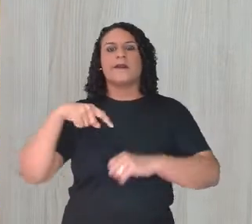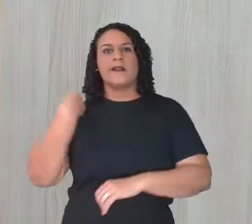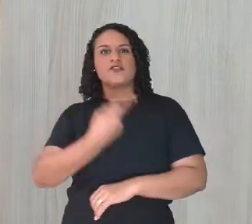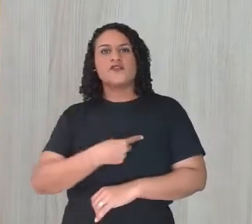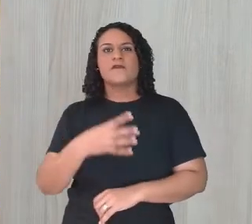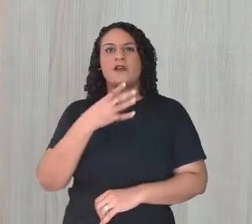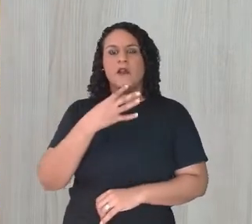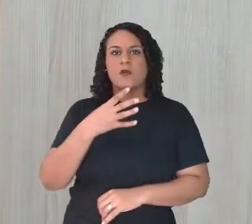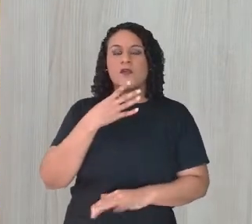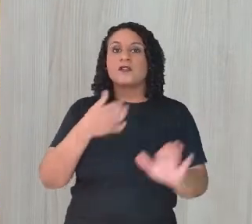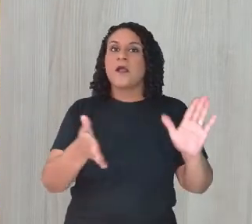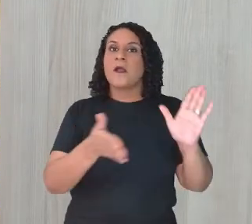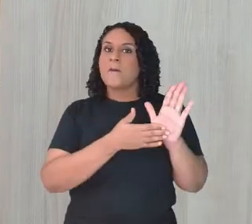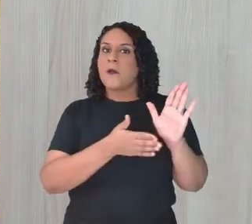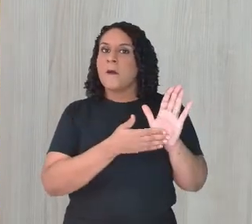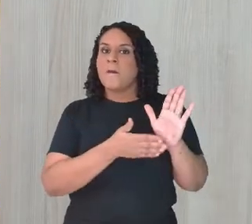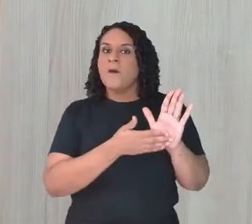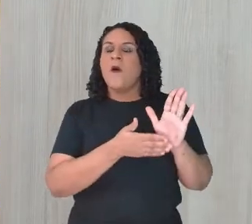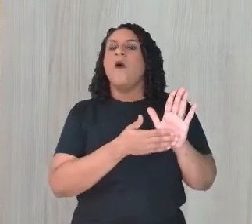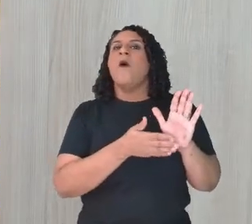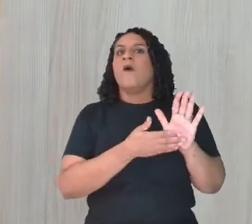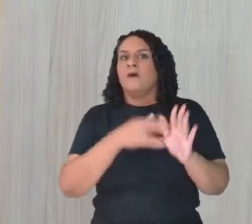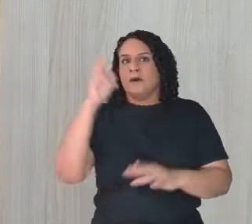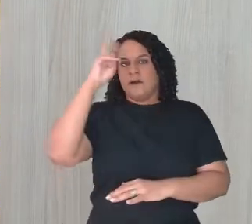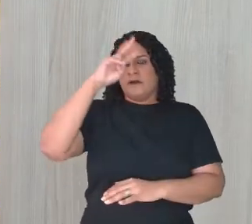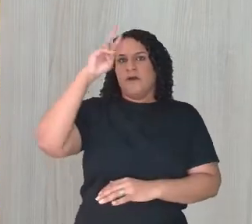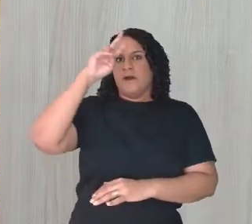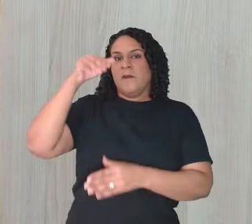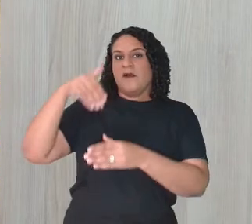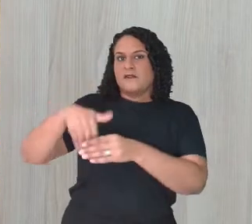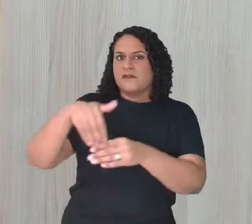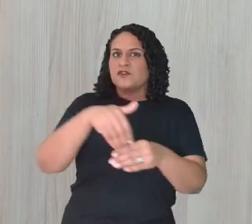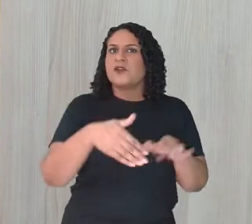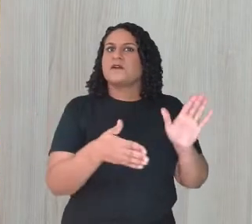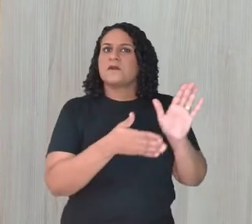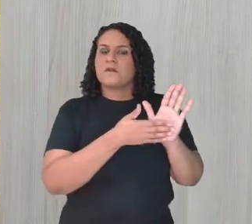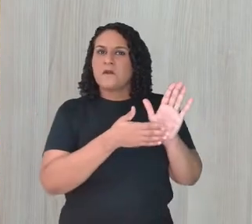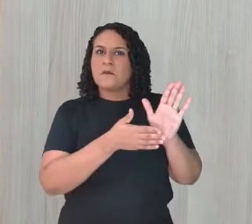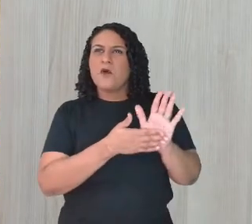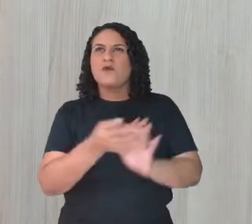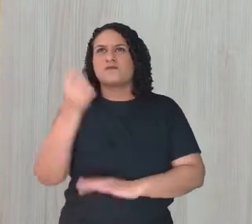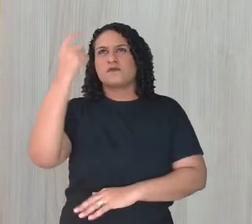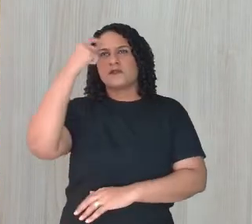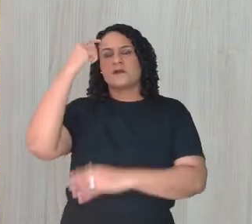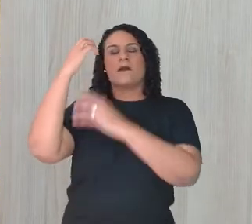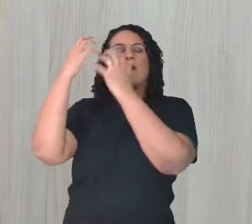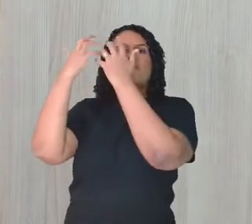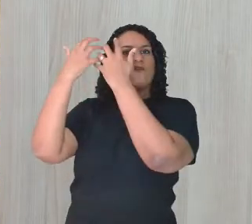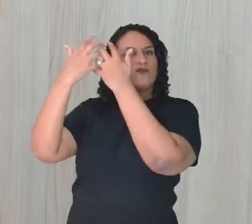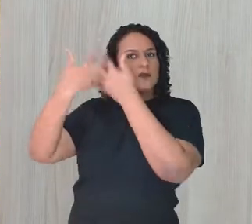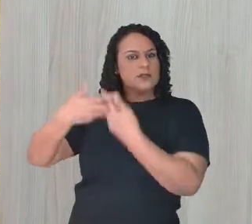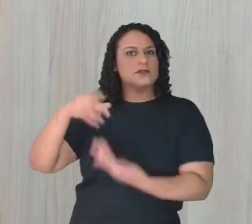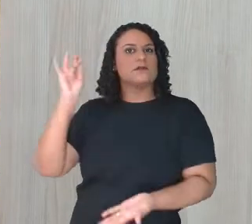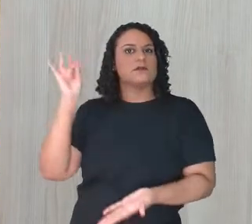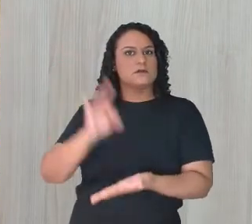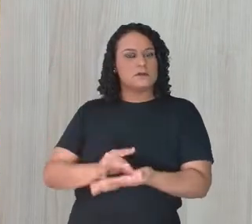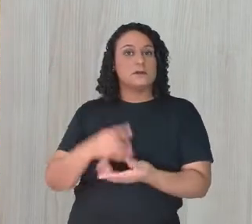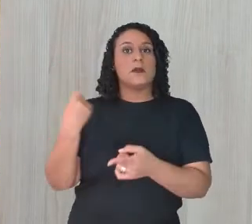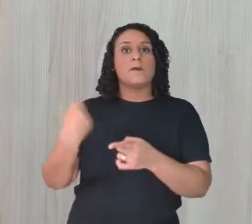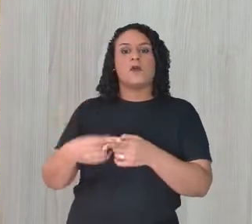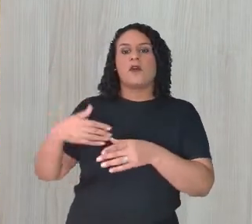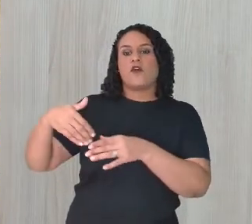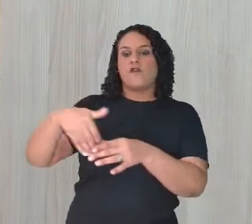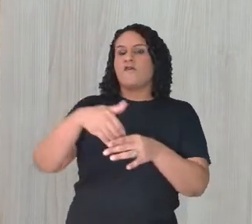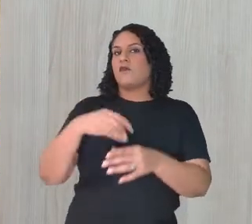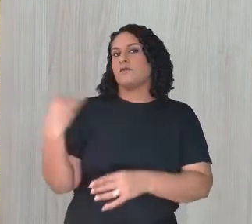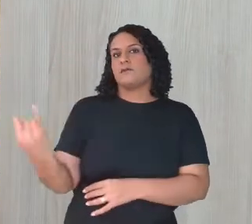conhecer as propostas. Lembrando que a gente deve votar nas propostas, deve pensar, deve refletir, porque o seu voto é muito importante.